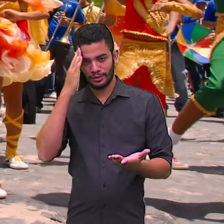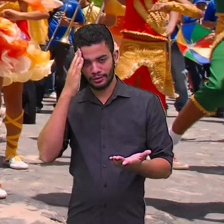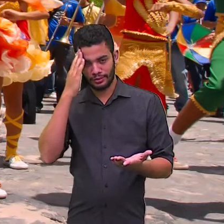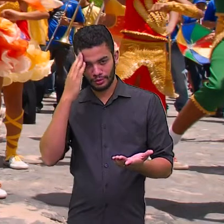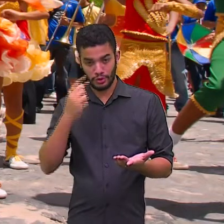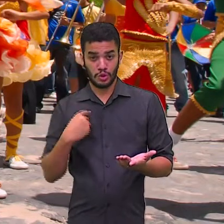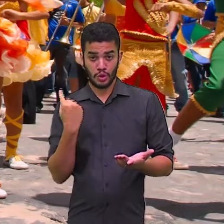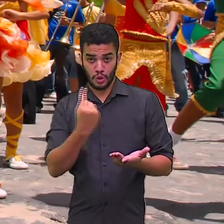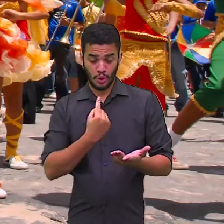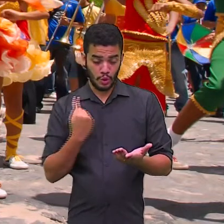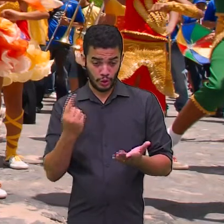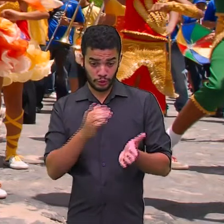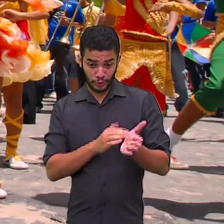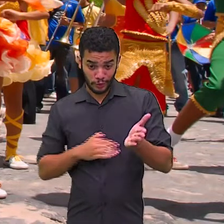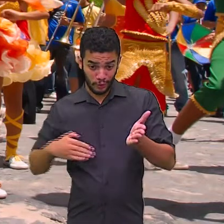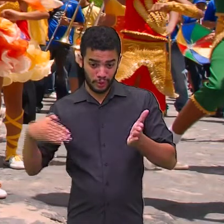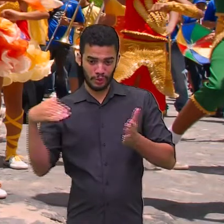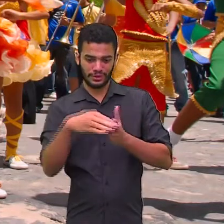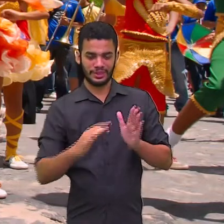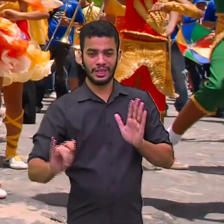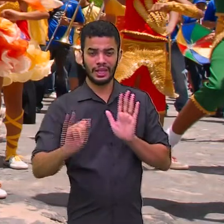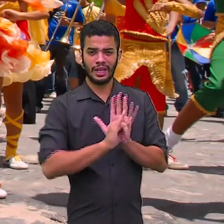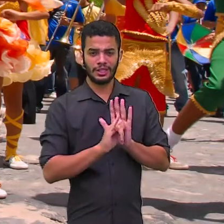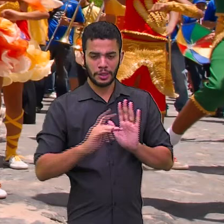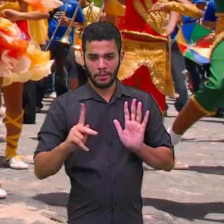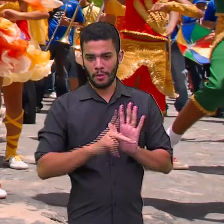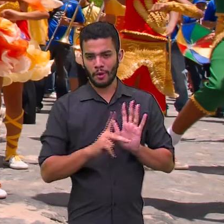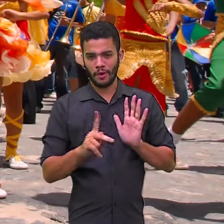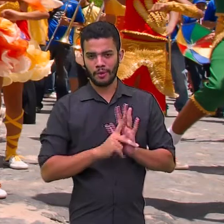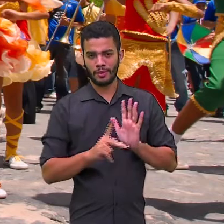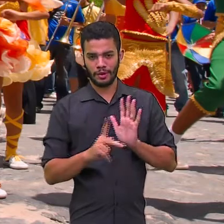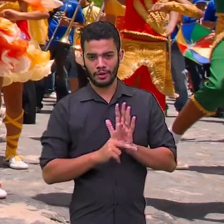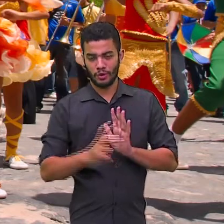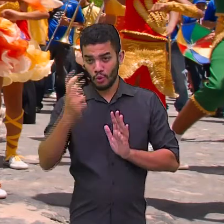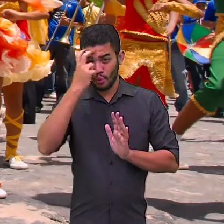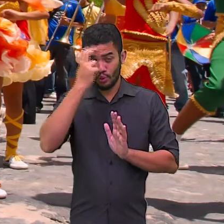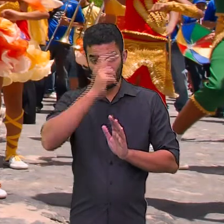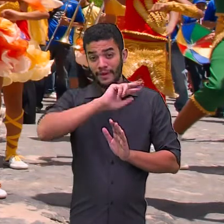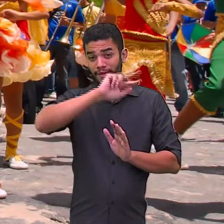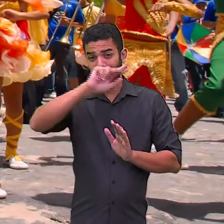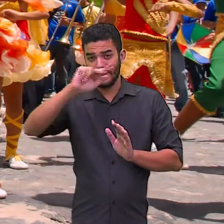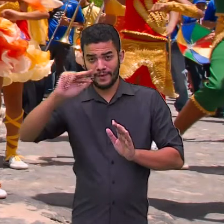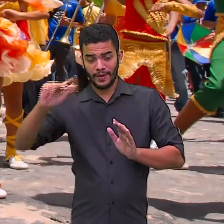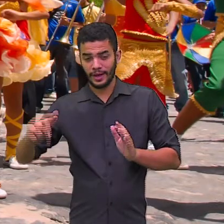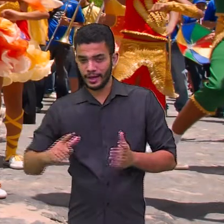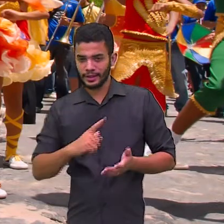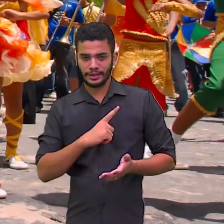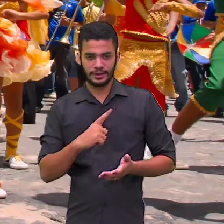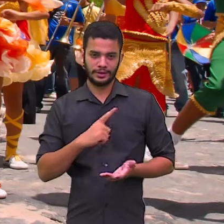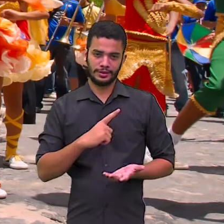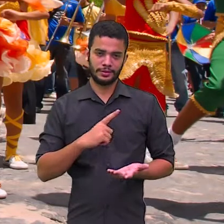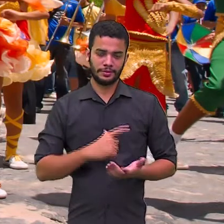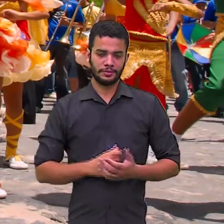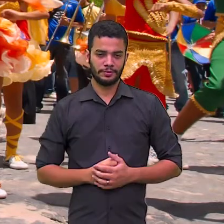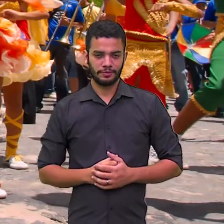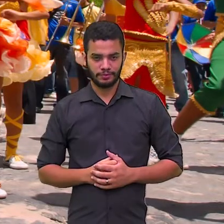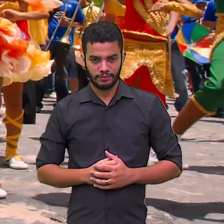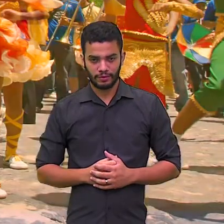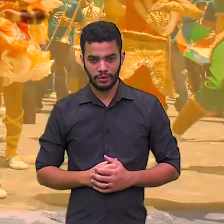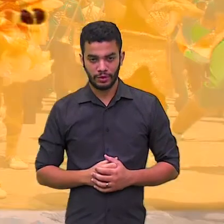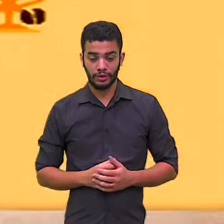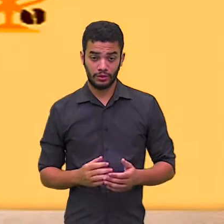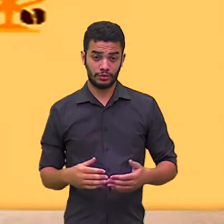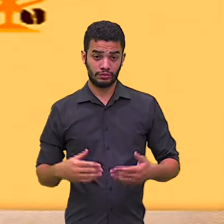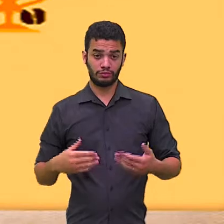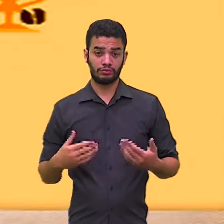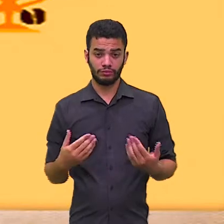nossa identidade, a nossa cultura e o nosso país, esse imenso país. Como